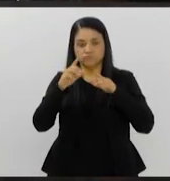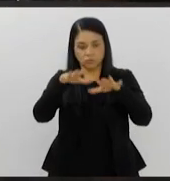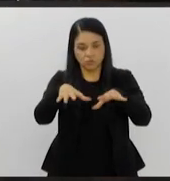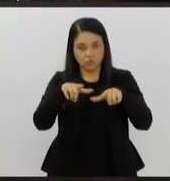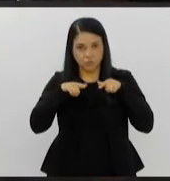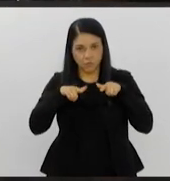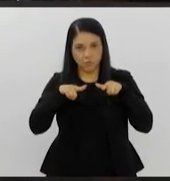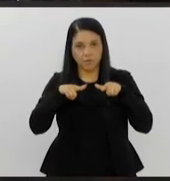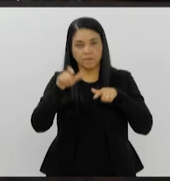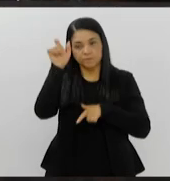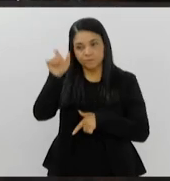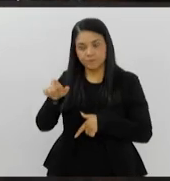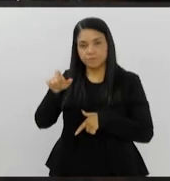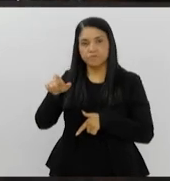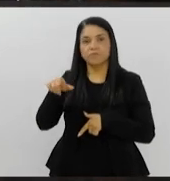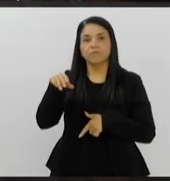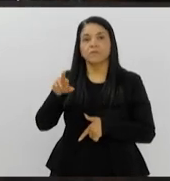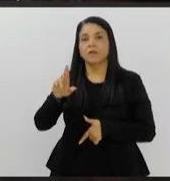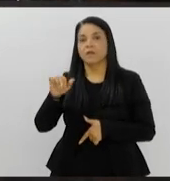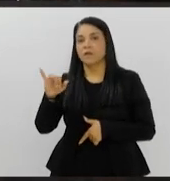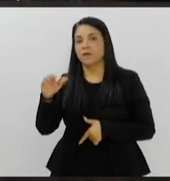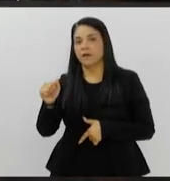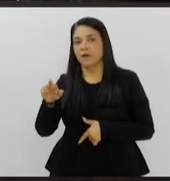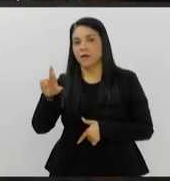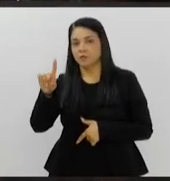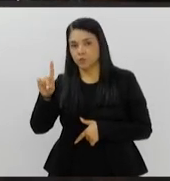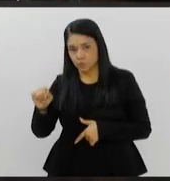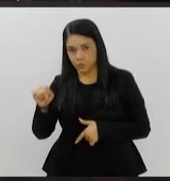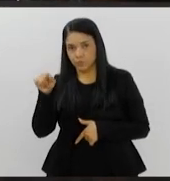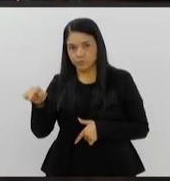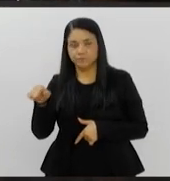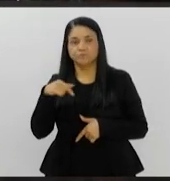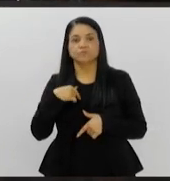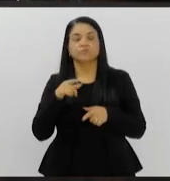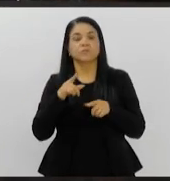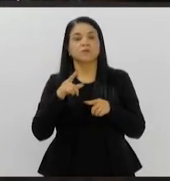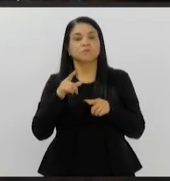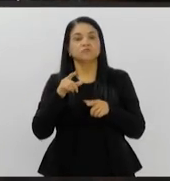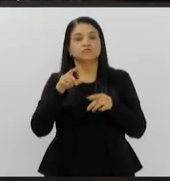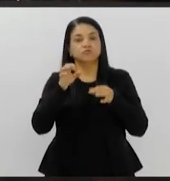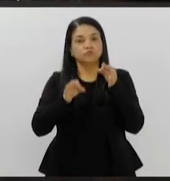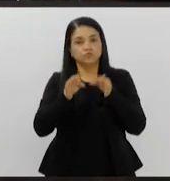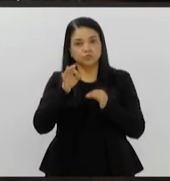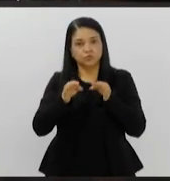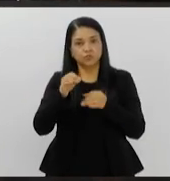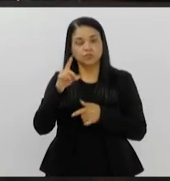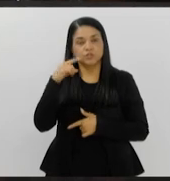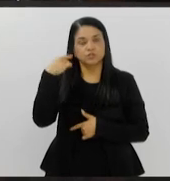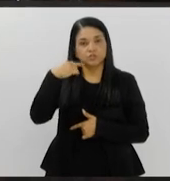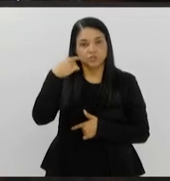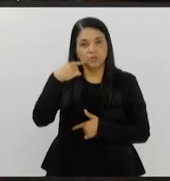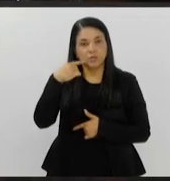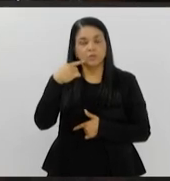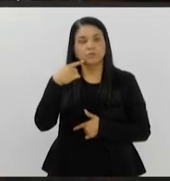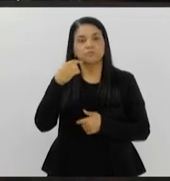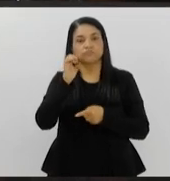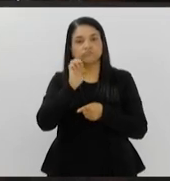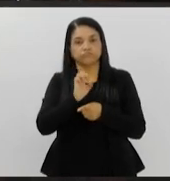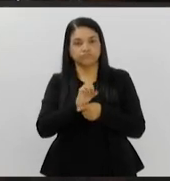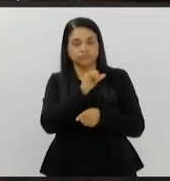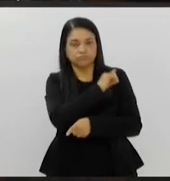diploma, ao magistrado André Ricardo de Francisco Ramos, digníssimo juiz de direito do Tribunal de Justiça do Estado do Rio de